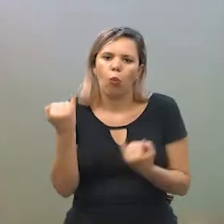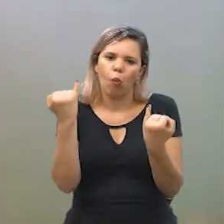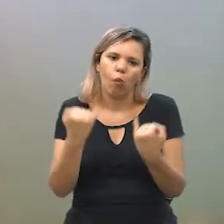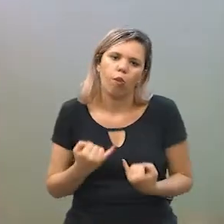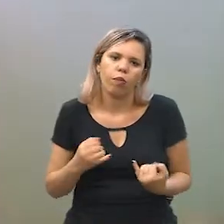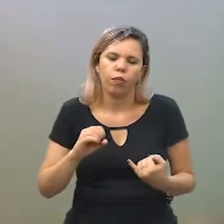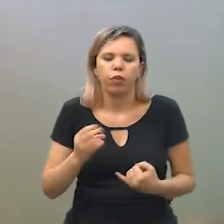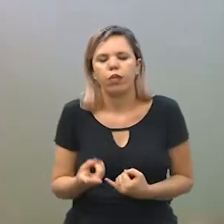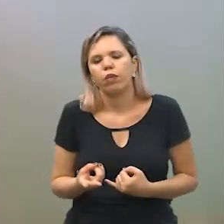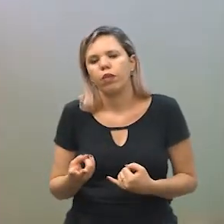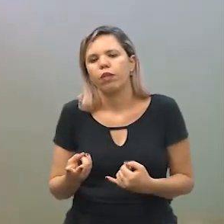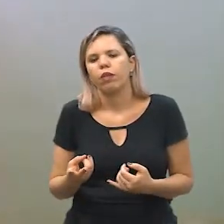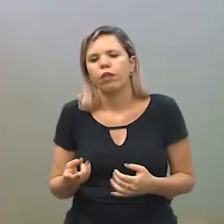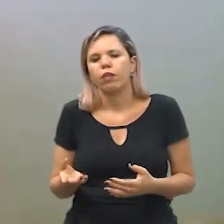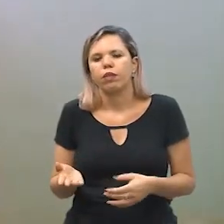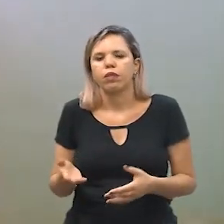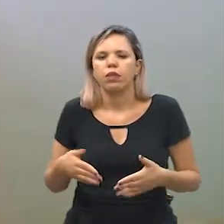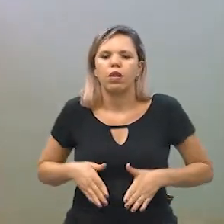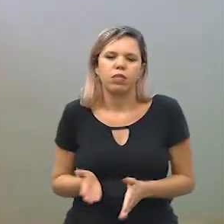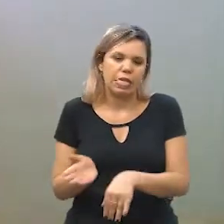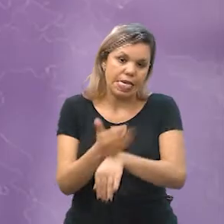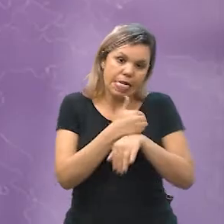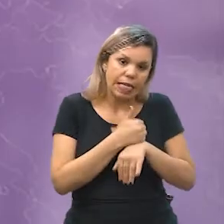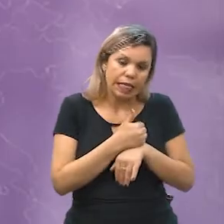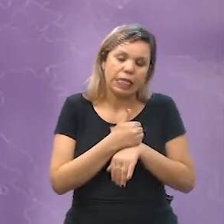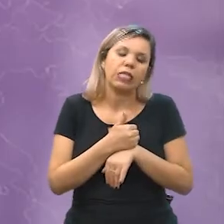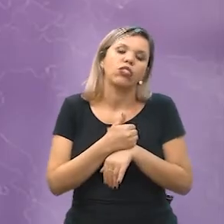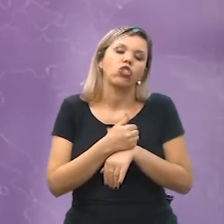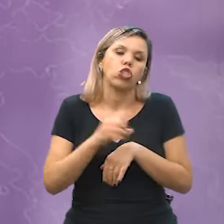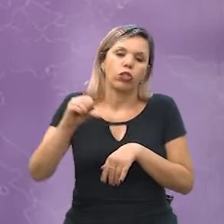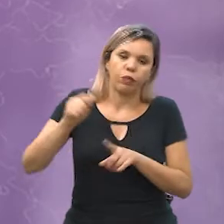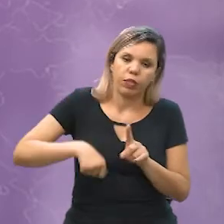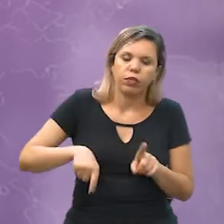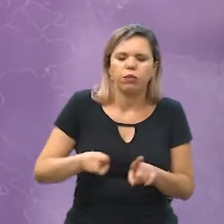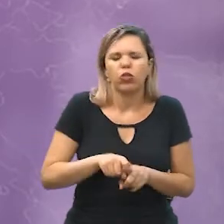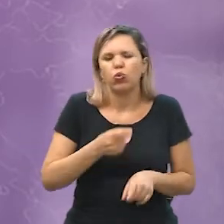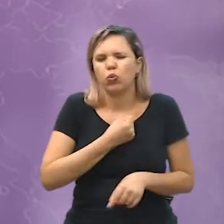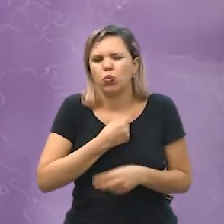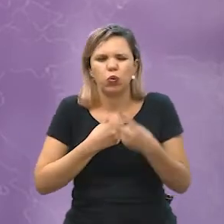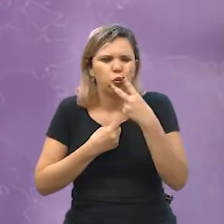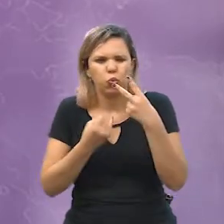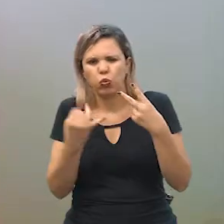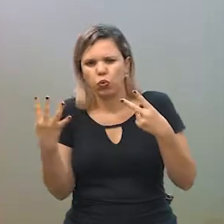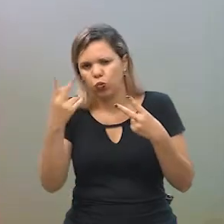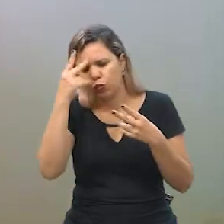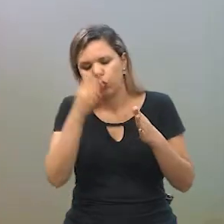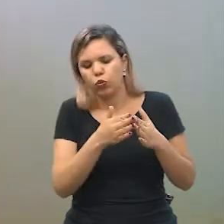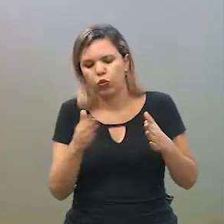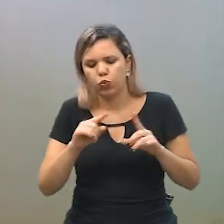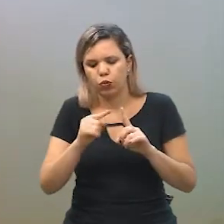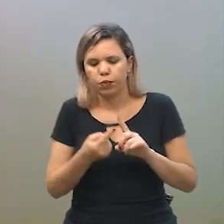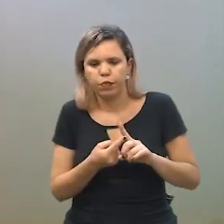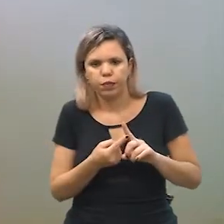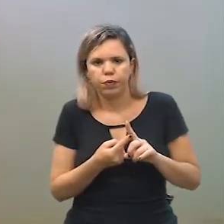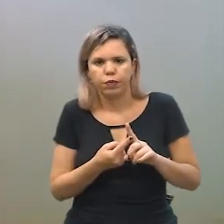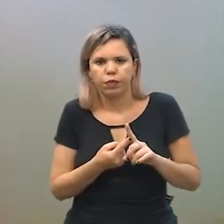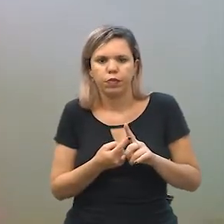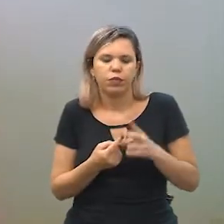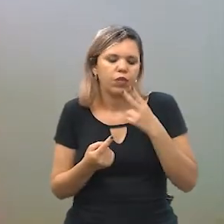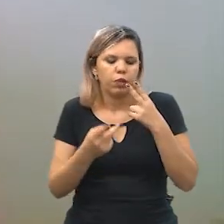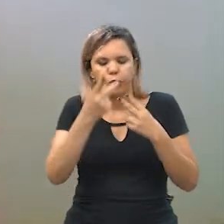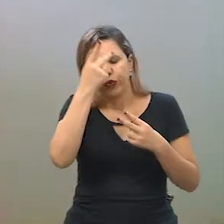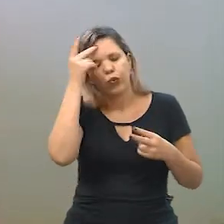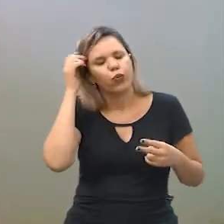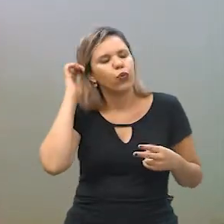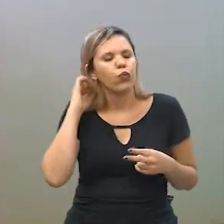peso, prematuridade, e isso, né, o número de cigarros e o período da gestação em que é fumado,